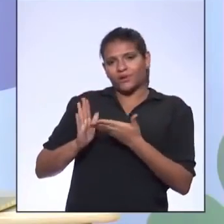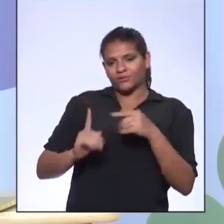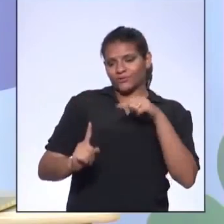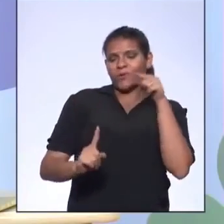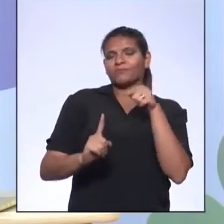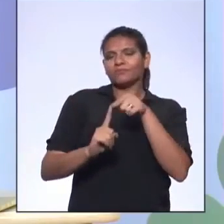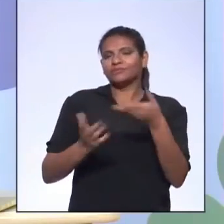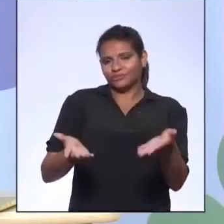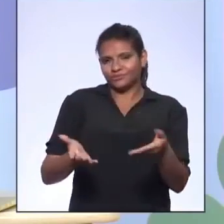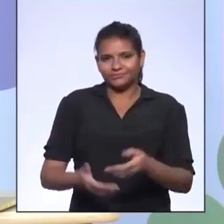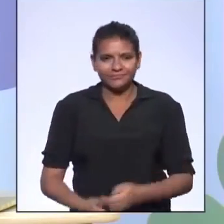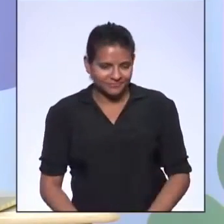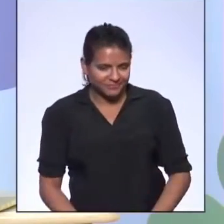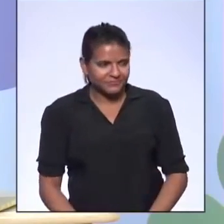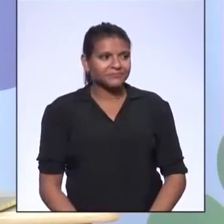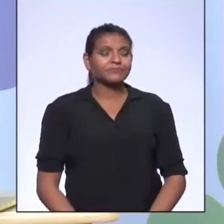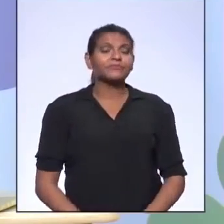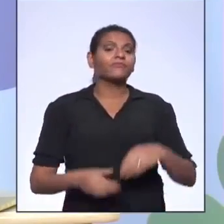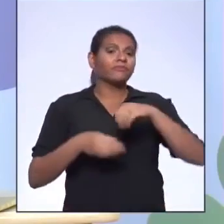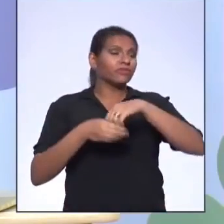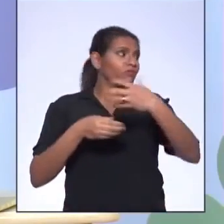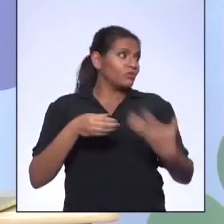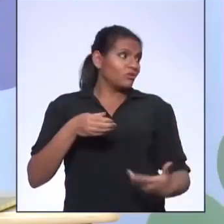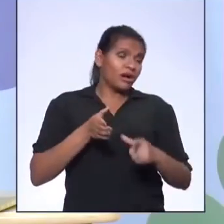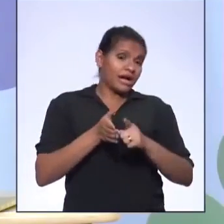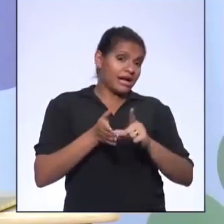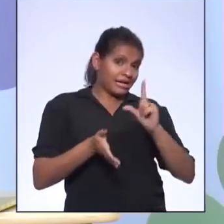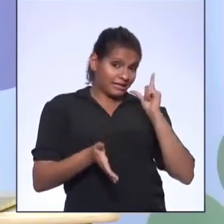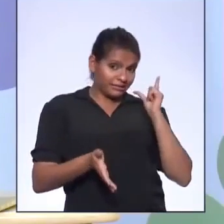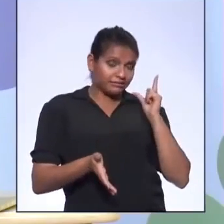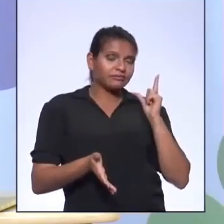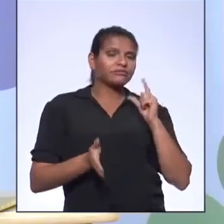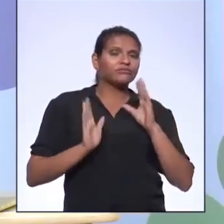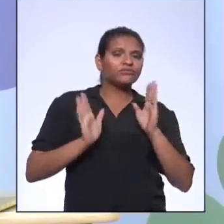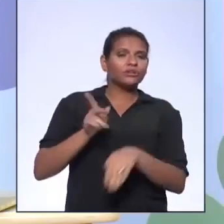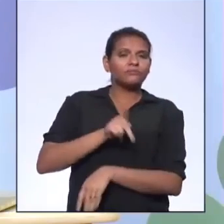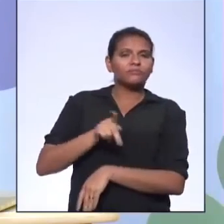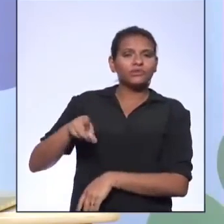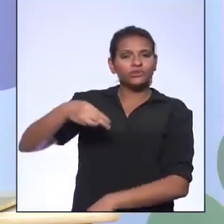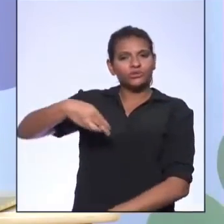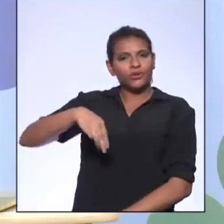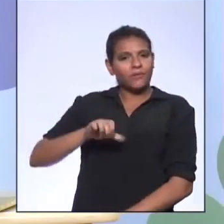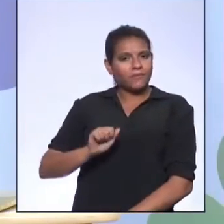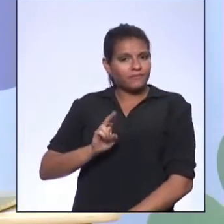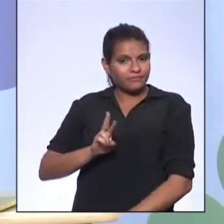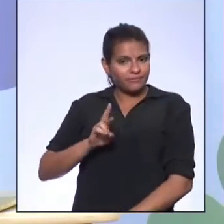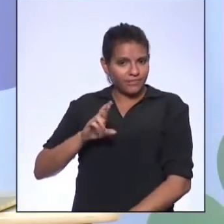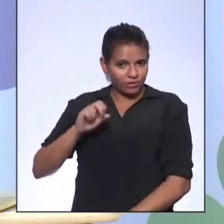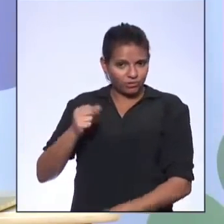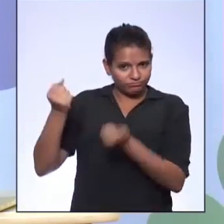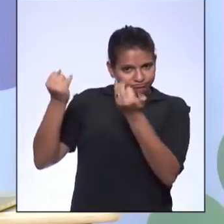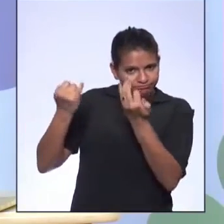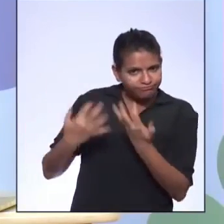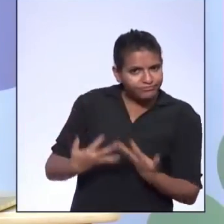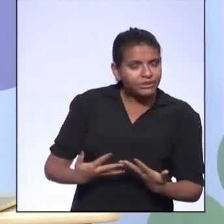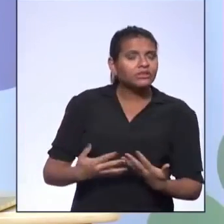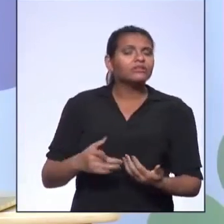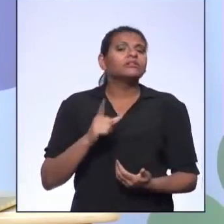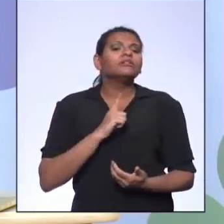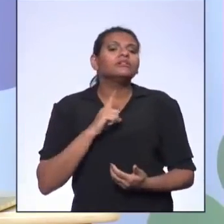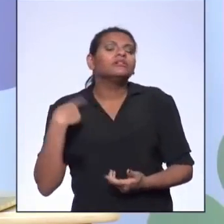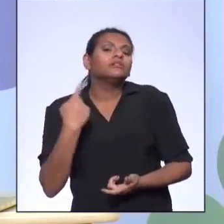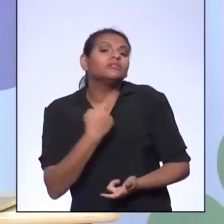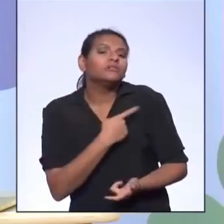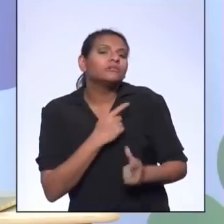né? Antes de ir para o conteúdo e tal, iniciar, como o professor Mauro explicou muito bem, que nós estamos construindo aí o